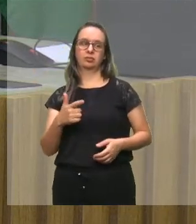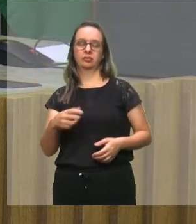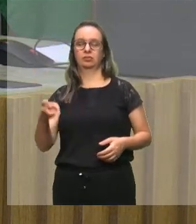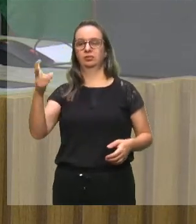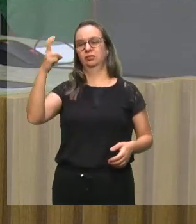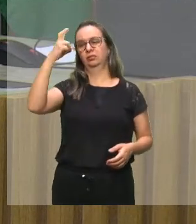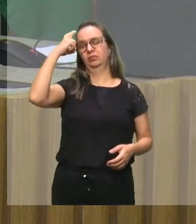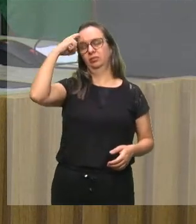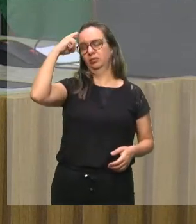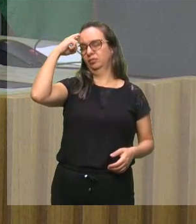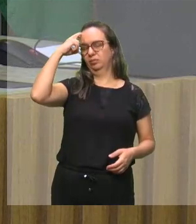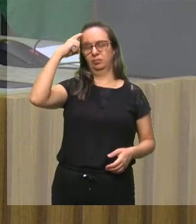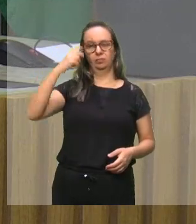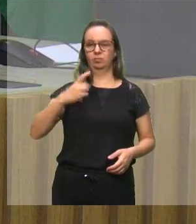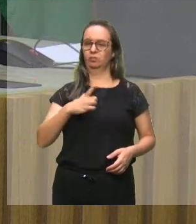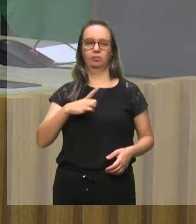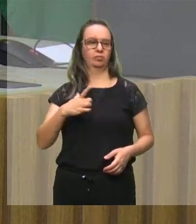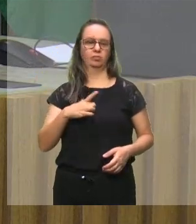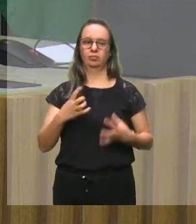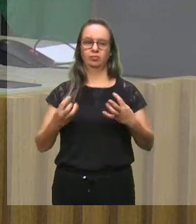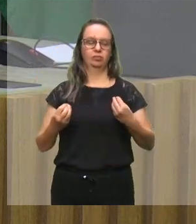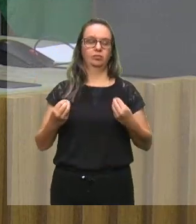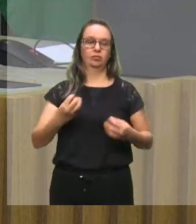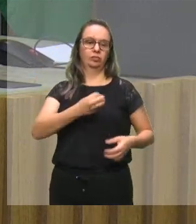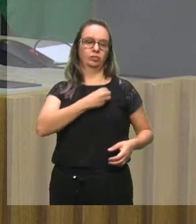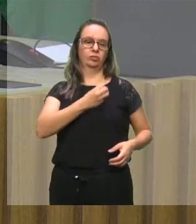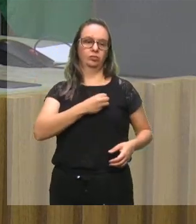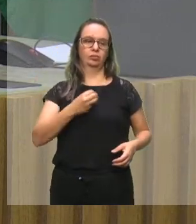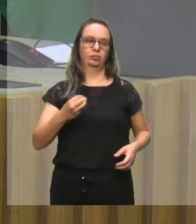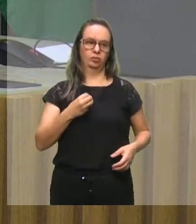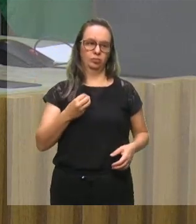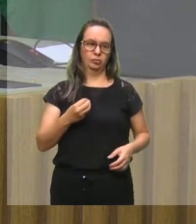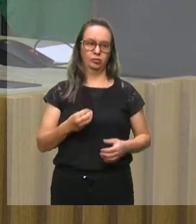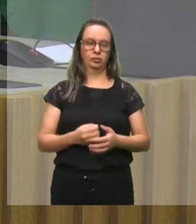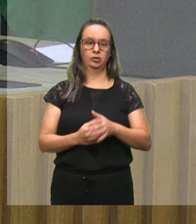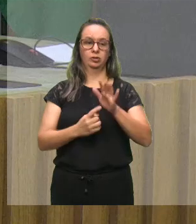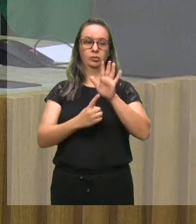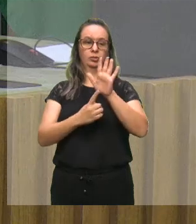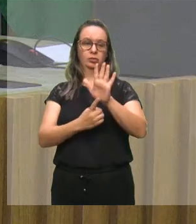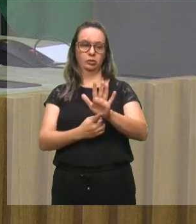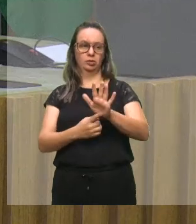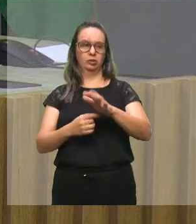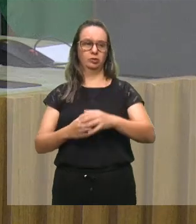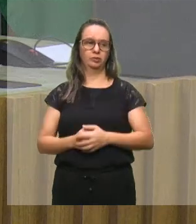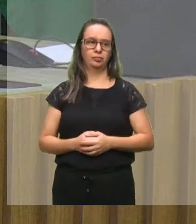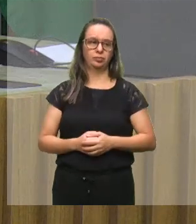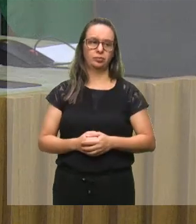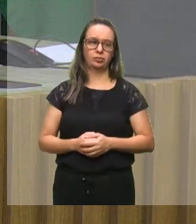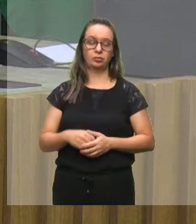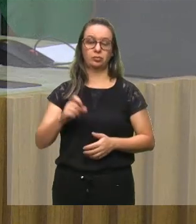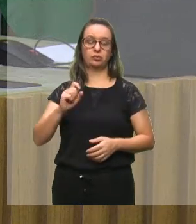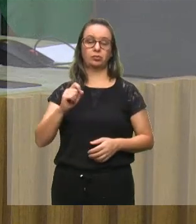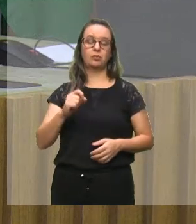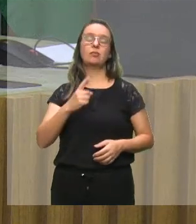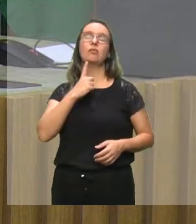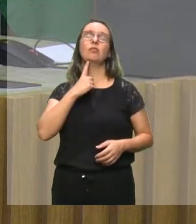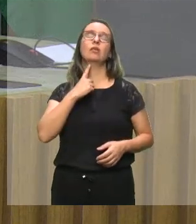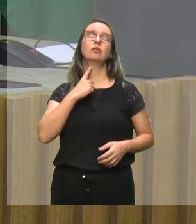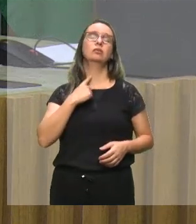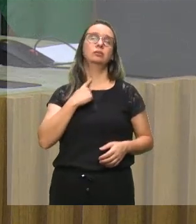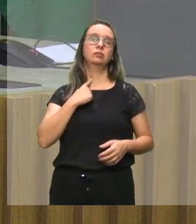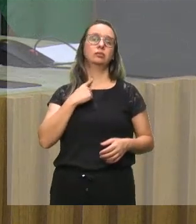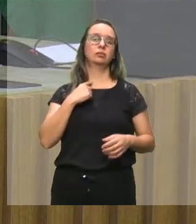nós não temos, né, condições de ter a nossa subjetividade garantida, a nossa singularidade garantida. Então,